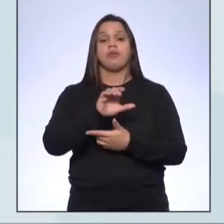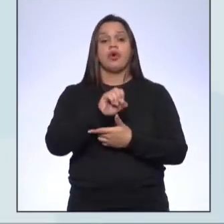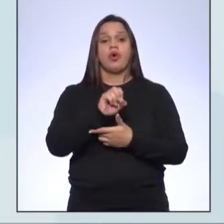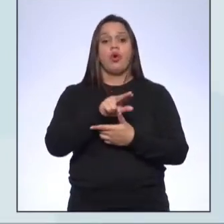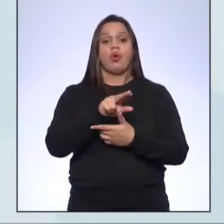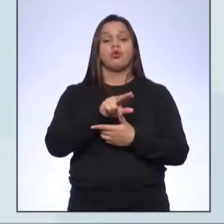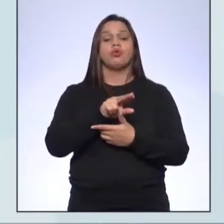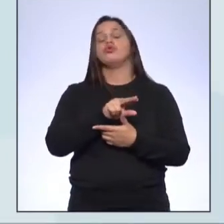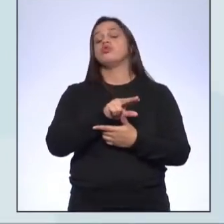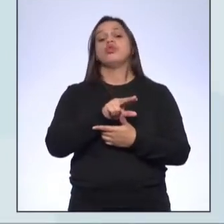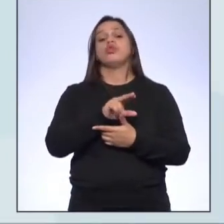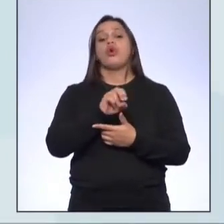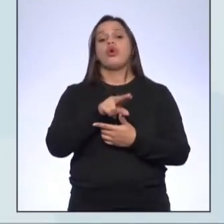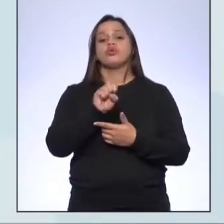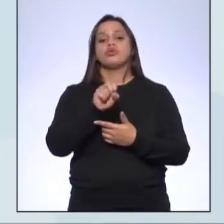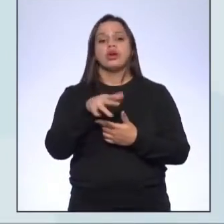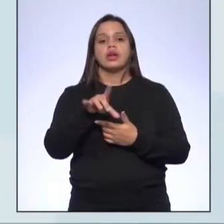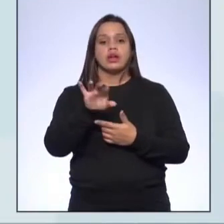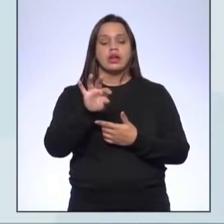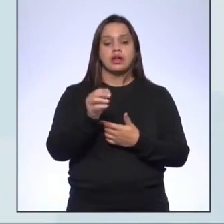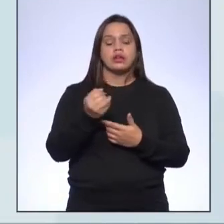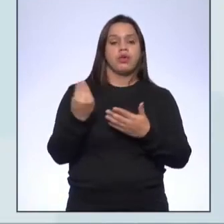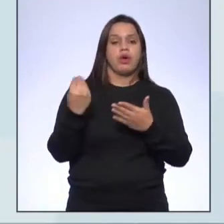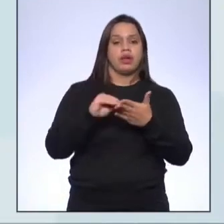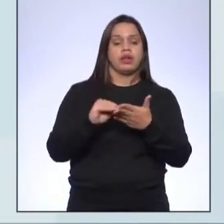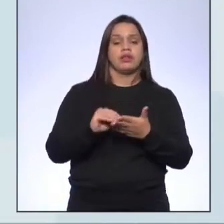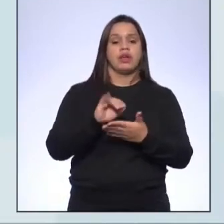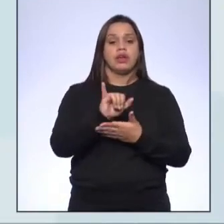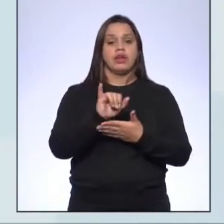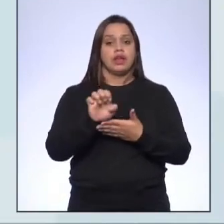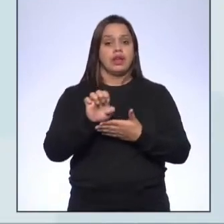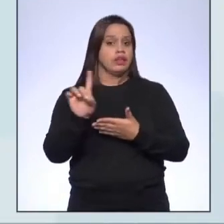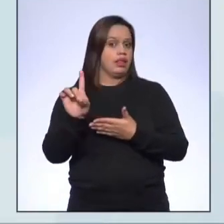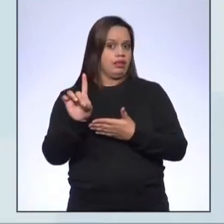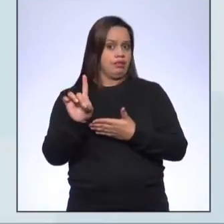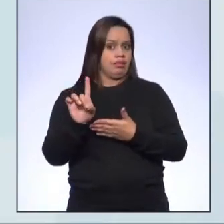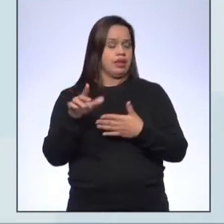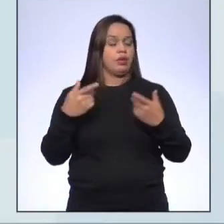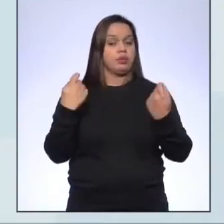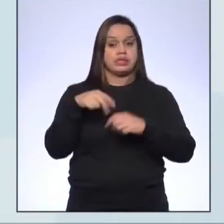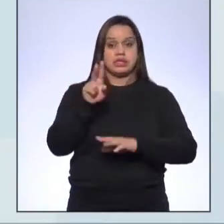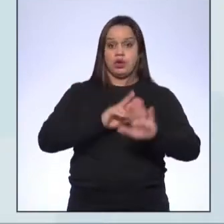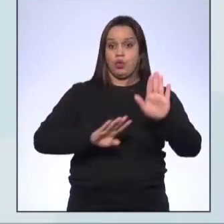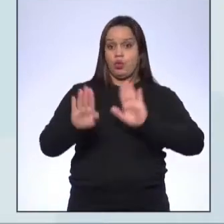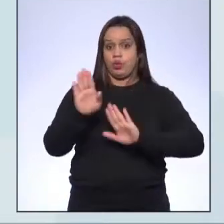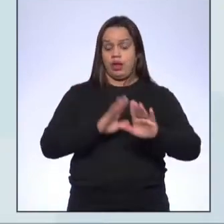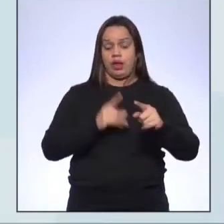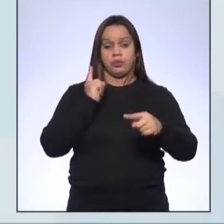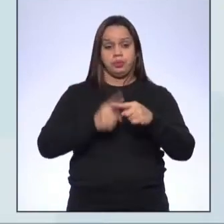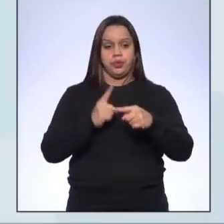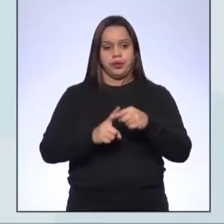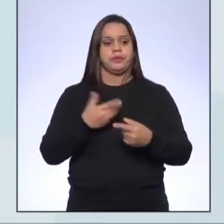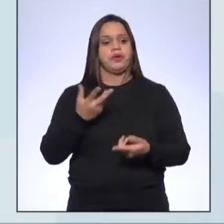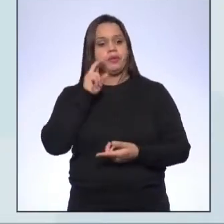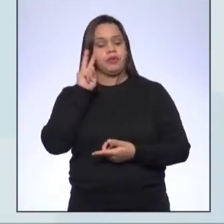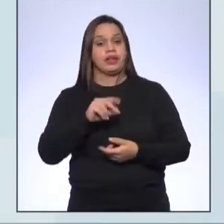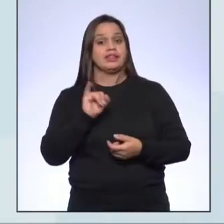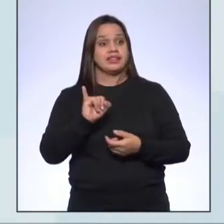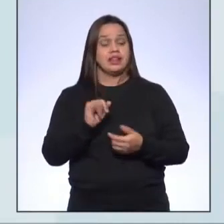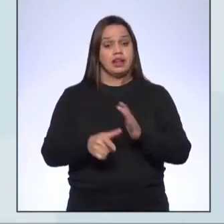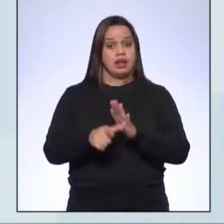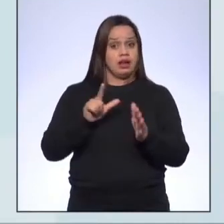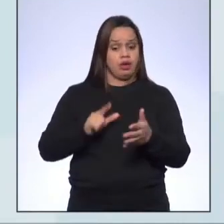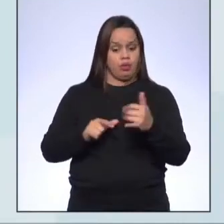Y e acrescento IED. Aqui vocês precisam tomar muito cuidado, tá certo? Se antes